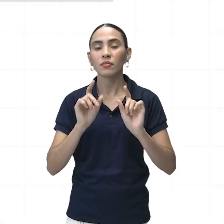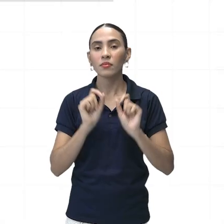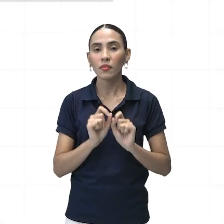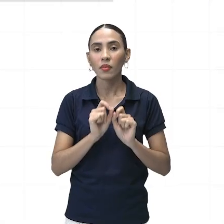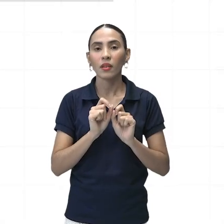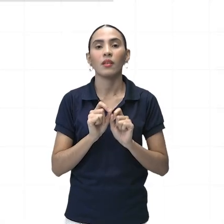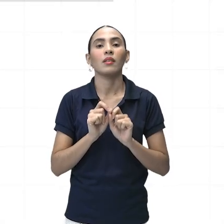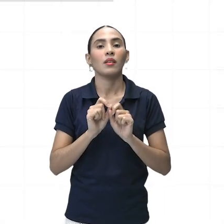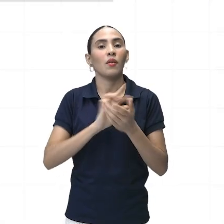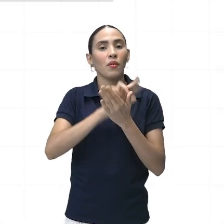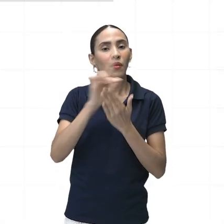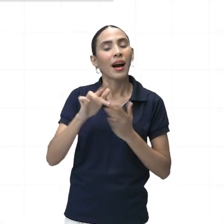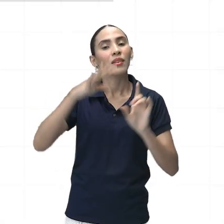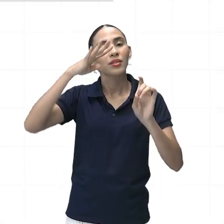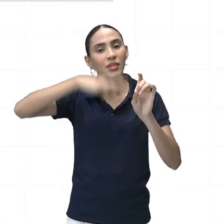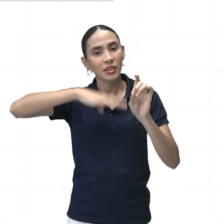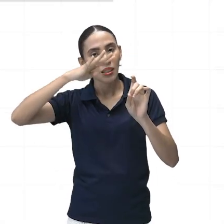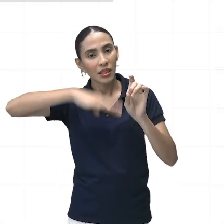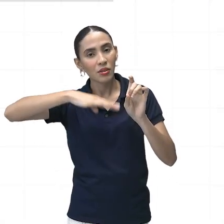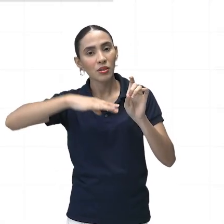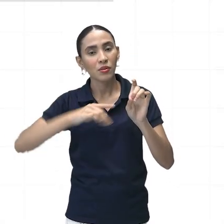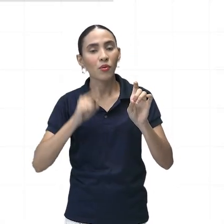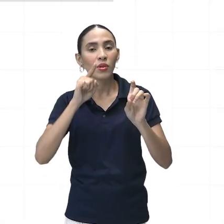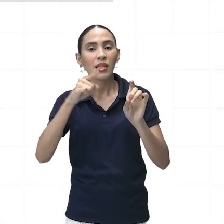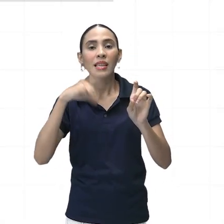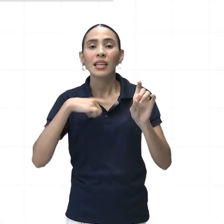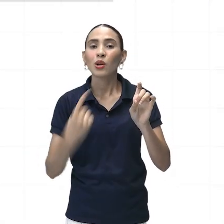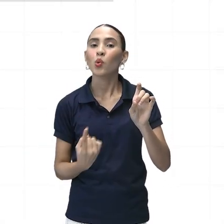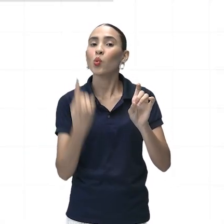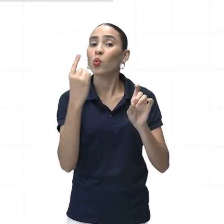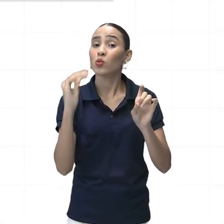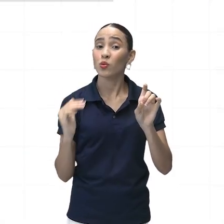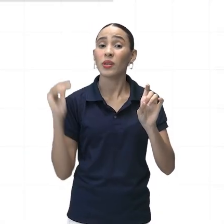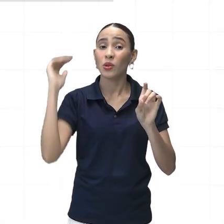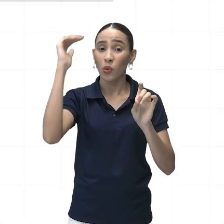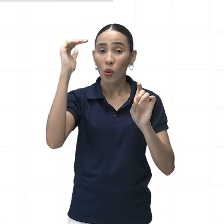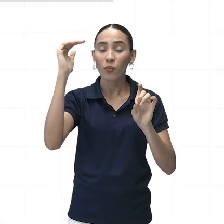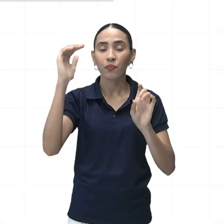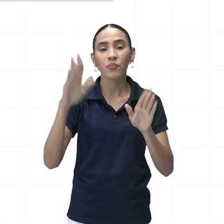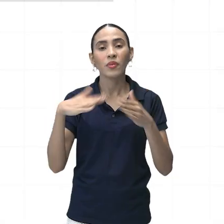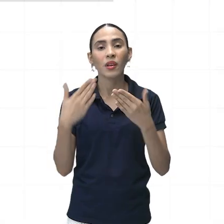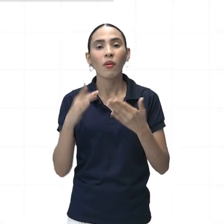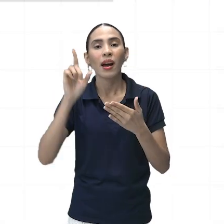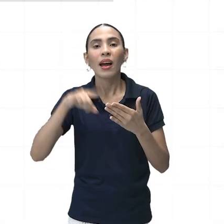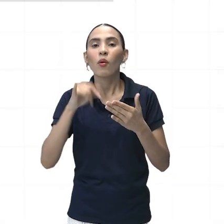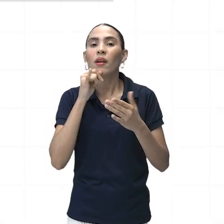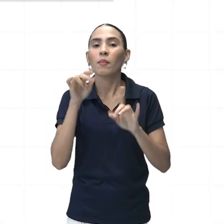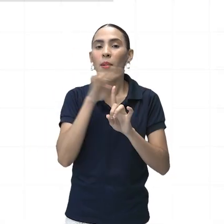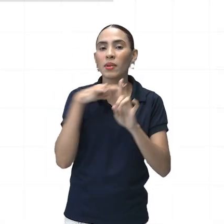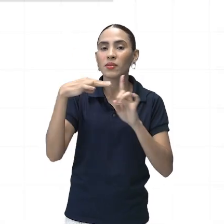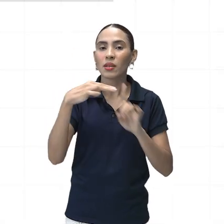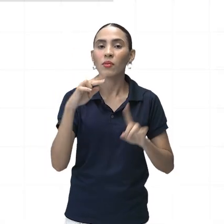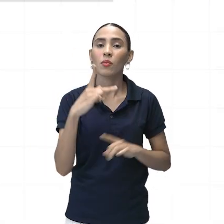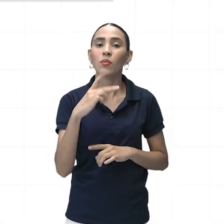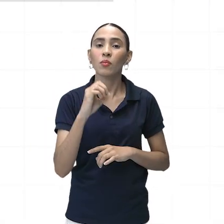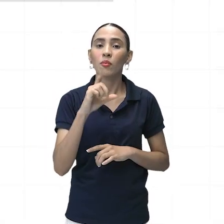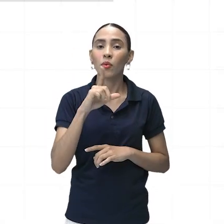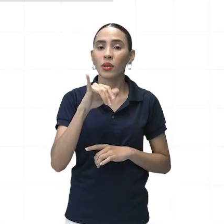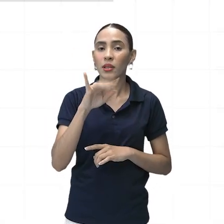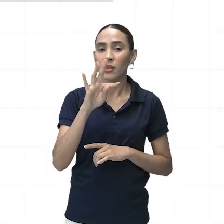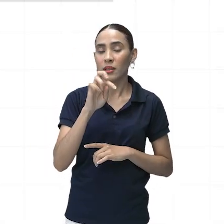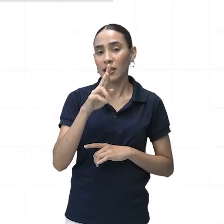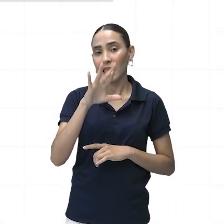no meio desses vários deuses, você tem um Deus mais superior. E trata-se de uma visão politeísta na